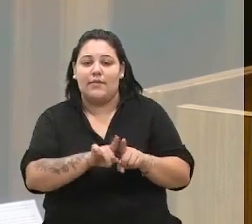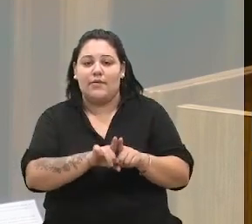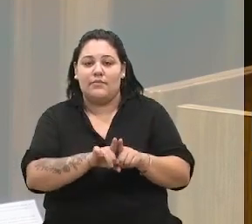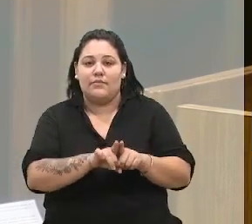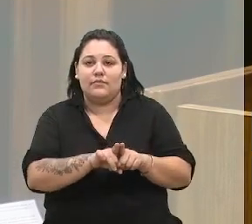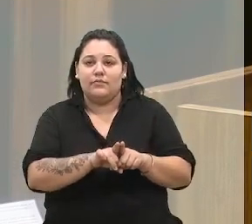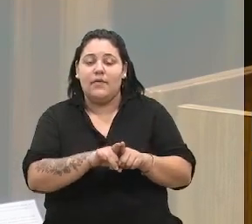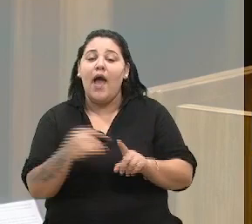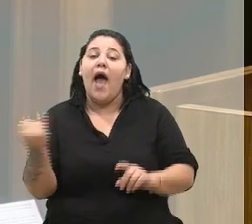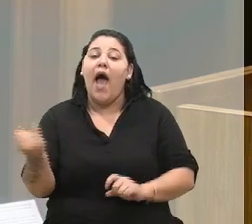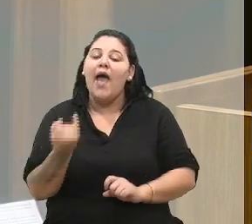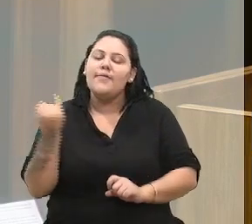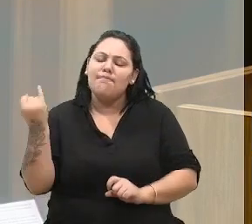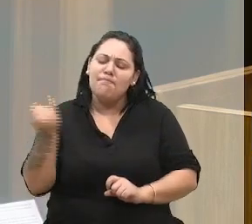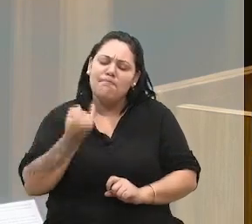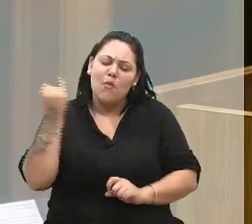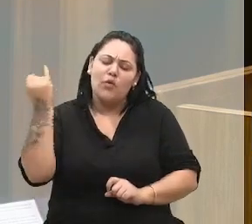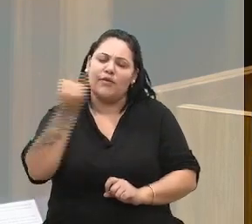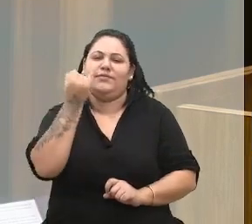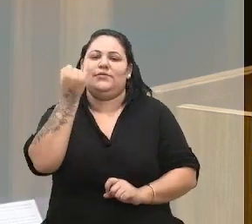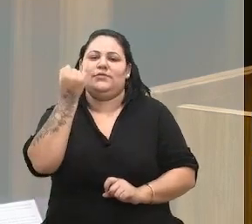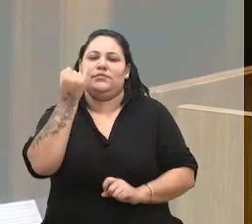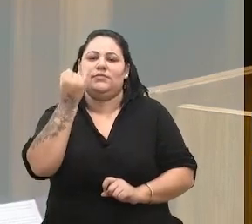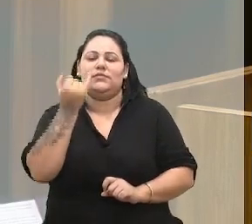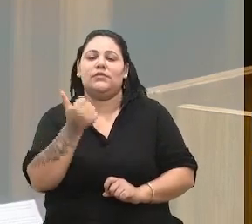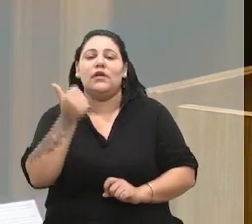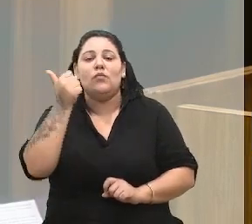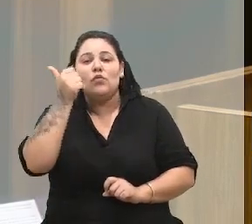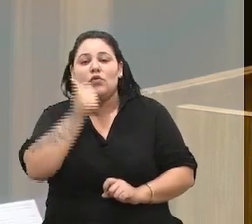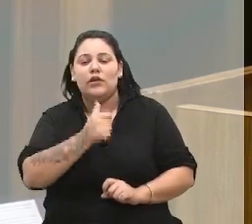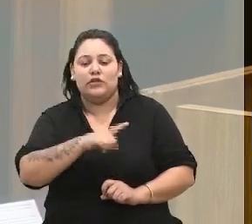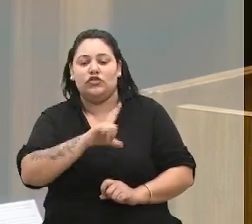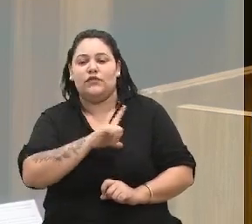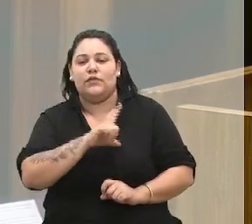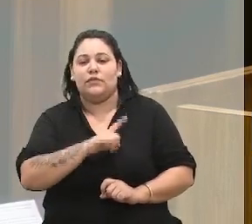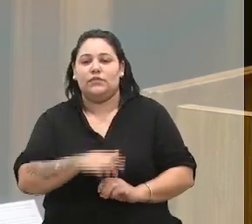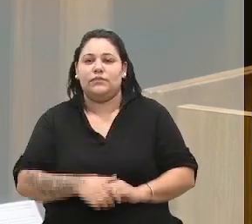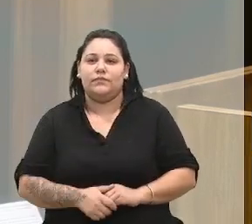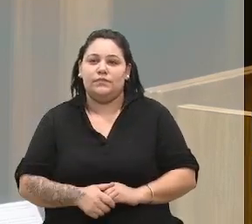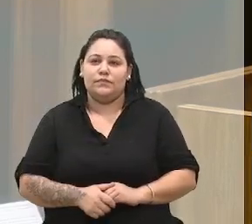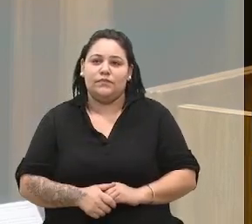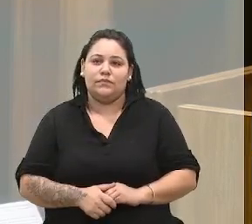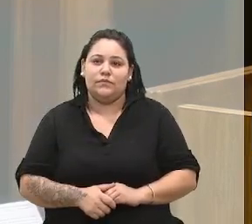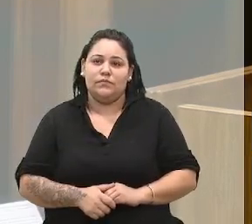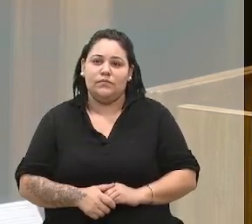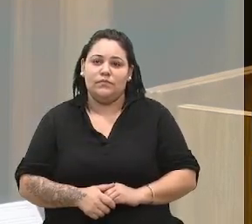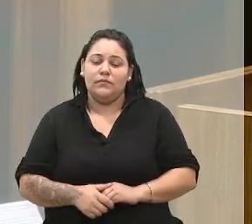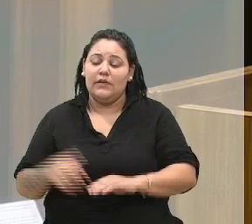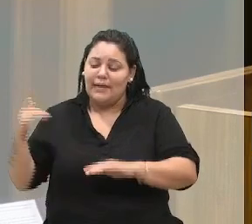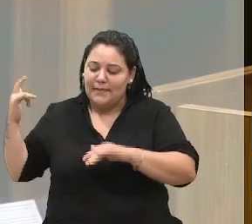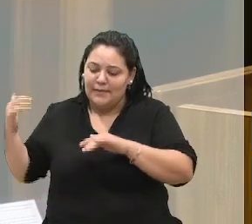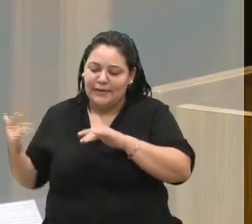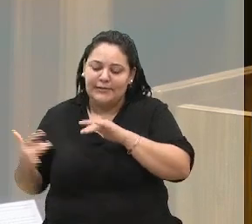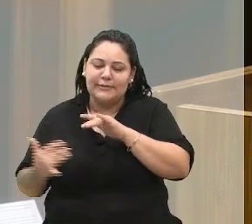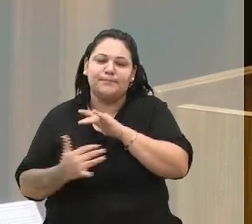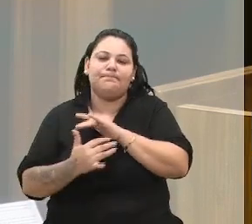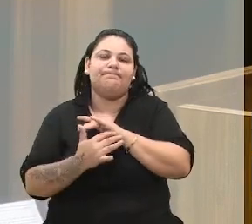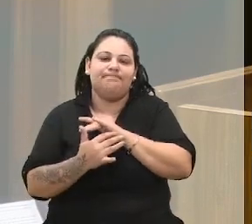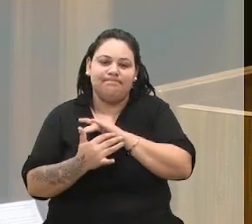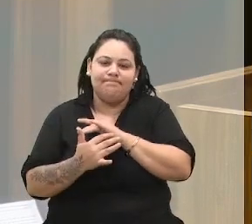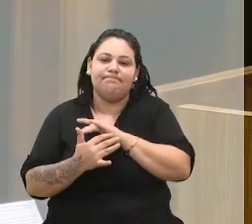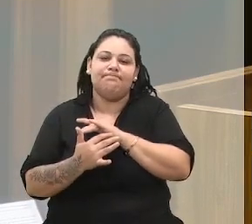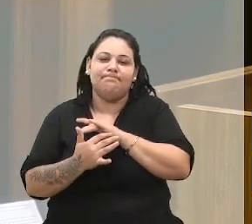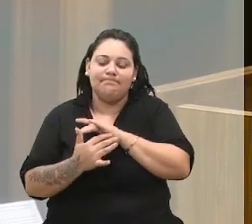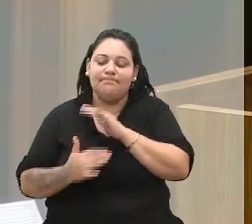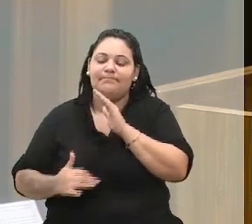A importância que as mulheres tiveram, vereador Felipe, nessa grande imigração, na